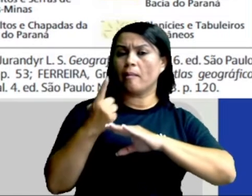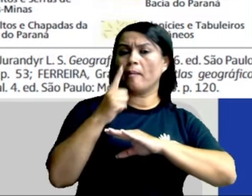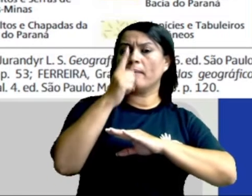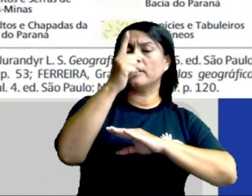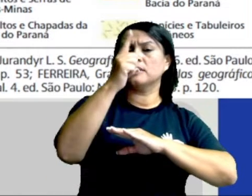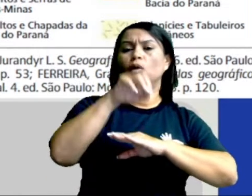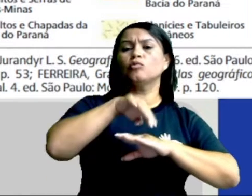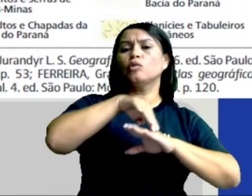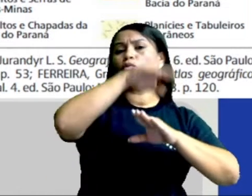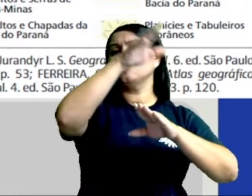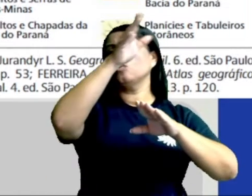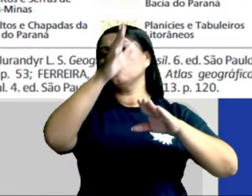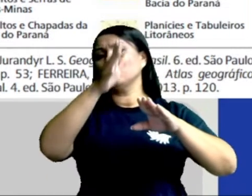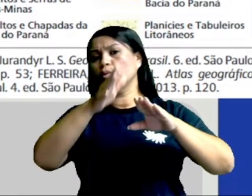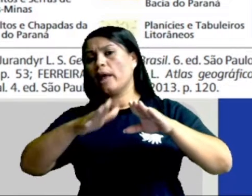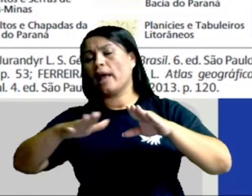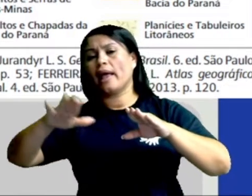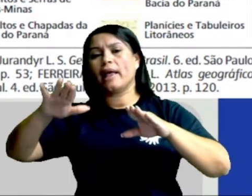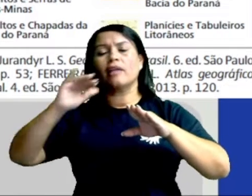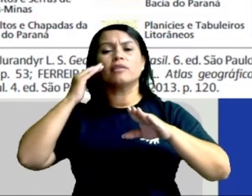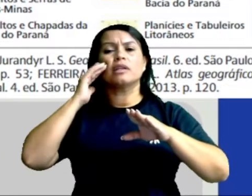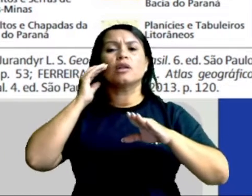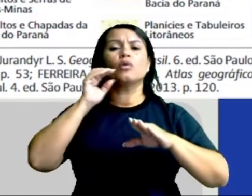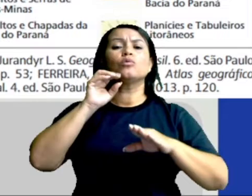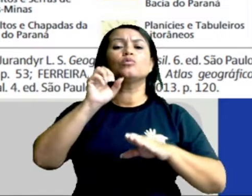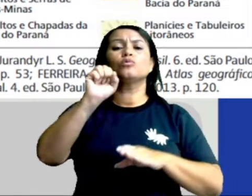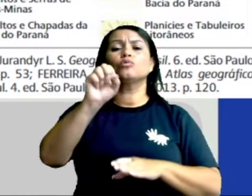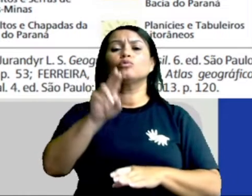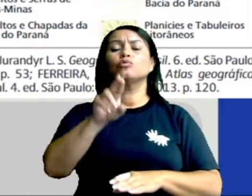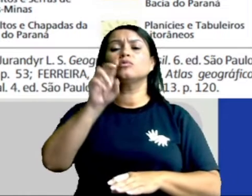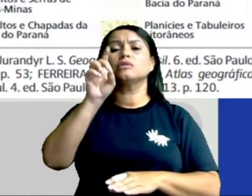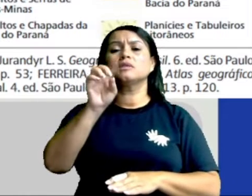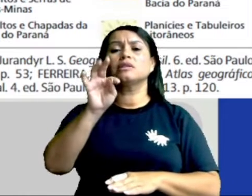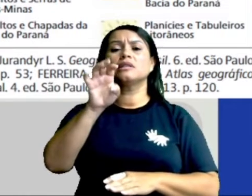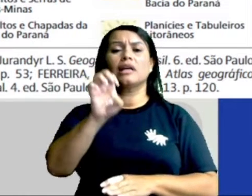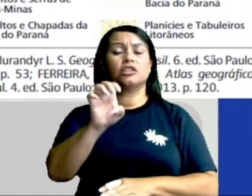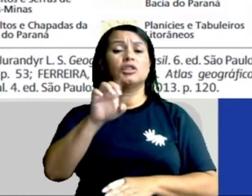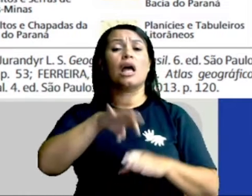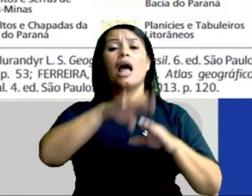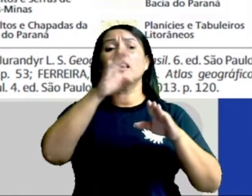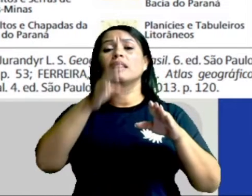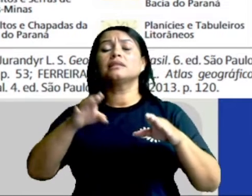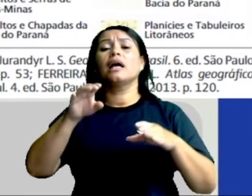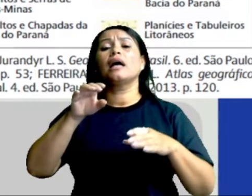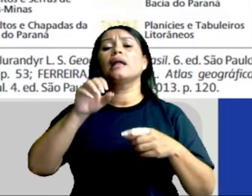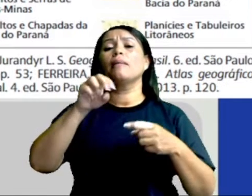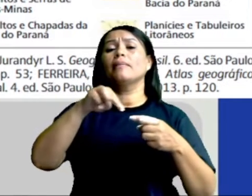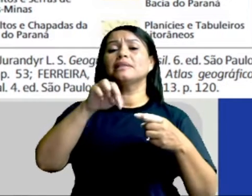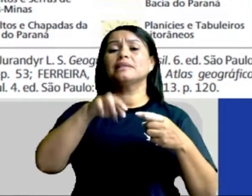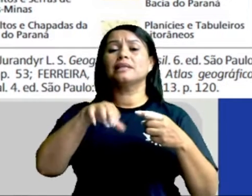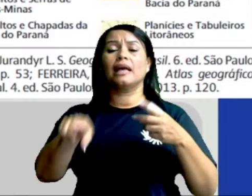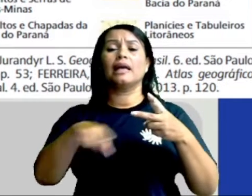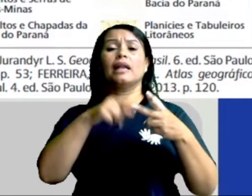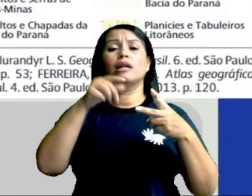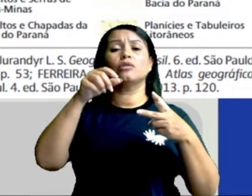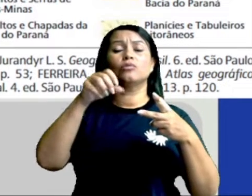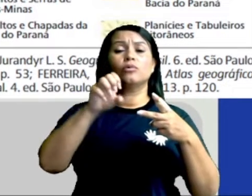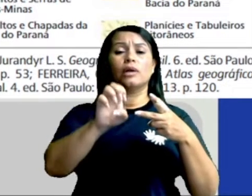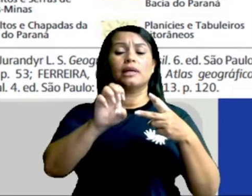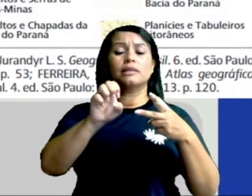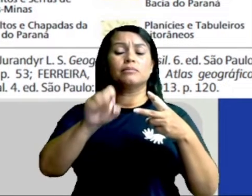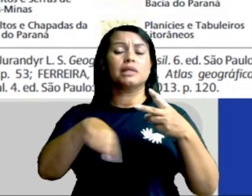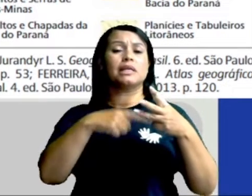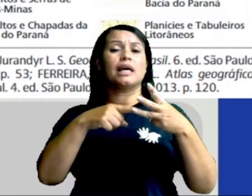altitude no relevo da região sudeste. E aí o destaque para a Serra da Mantiqueira, Serra do Espinhaço, Serra da Canastra, onde a gente